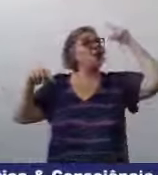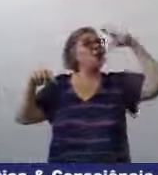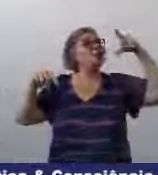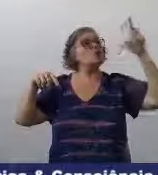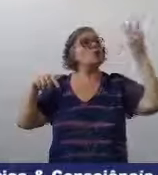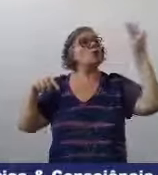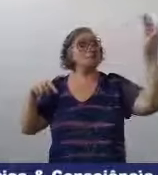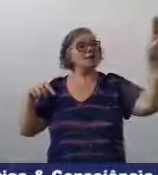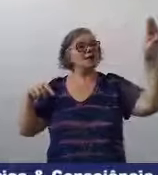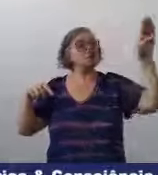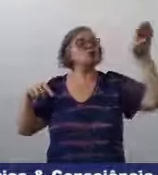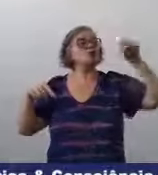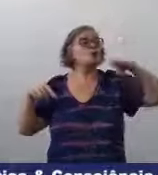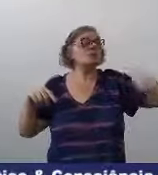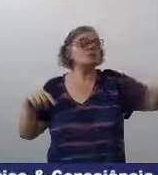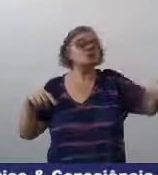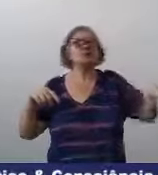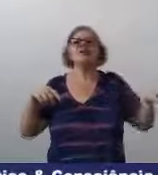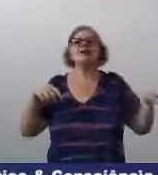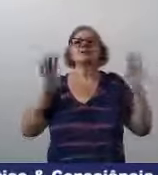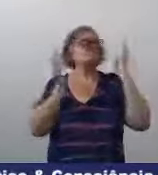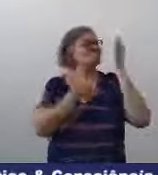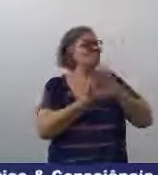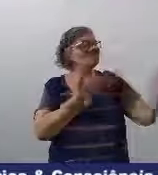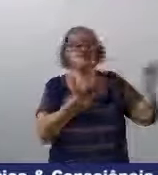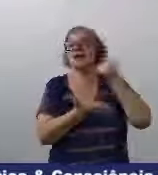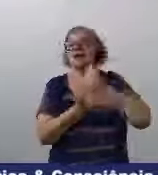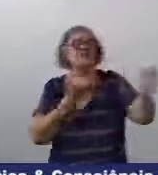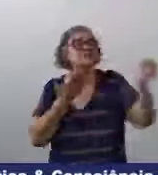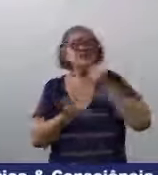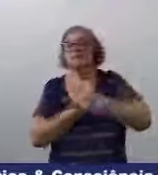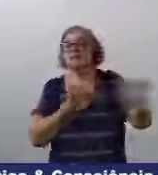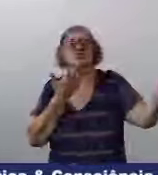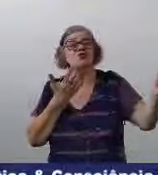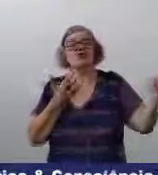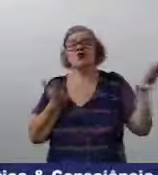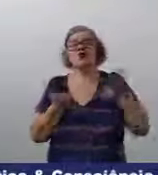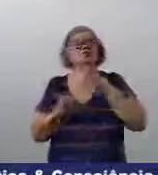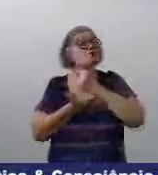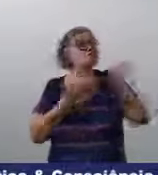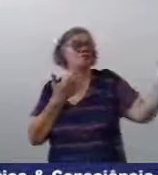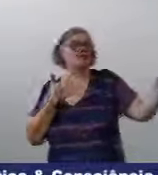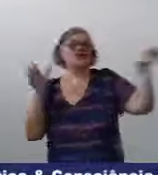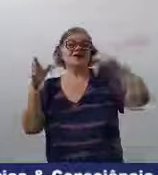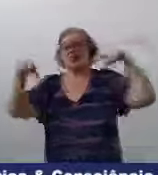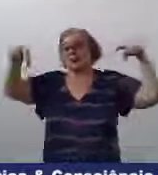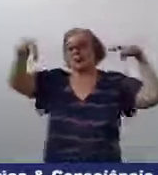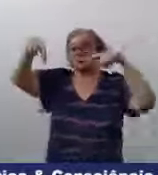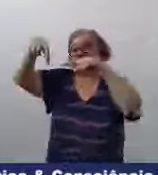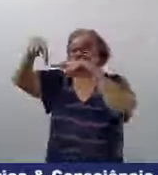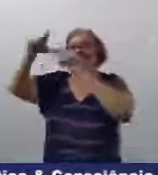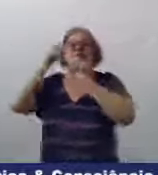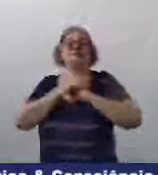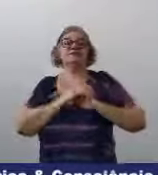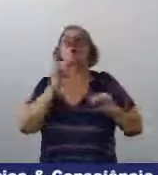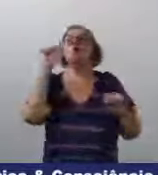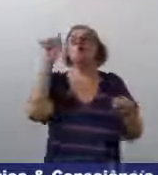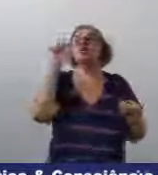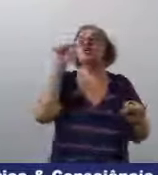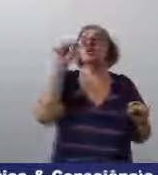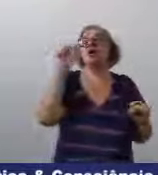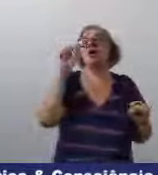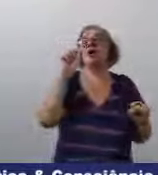que saiu de lá. Há 4 minutos e meio. Ele já bateu o pênalti, provavelmente. Não vai levar 4 minutos e meio para correr até a bola e dar o